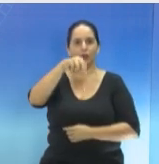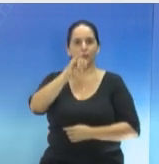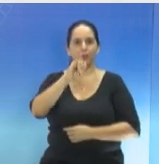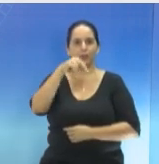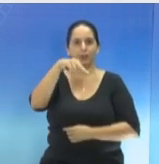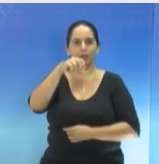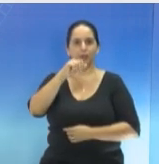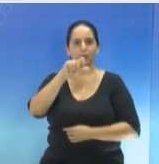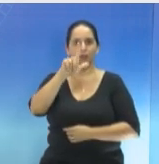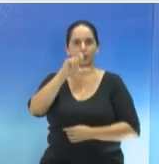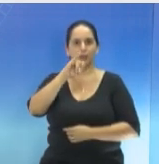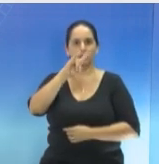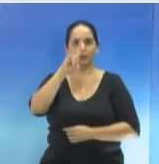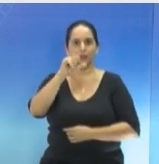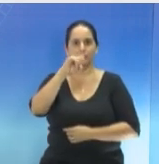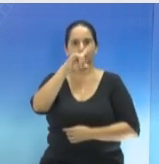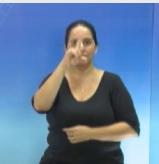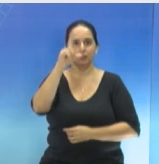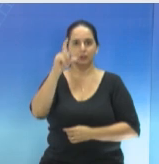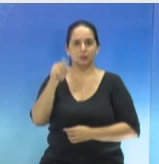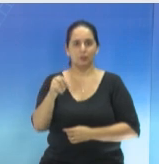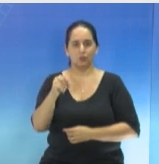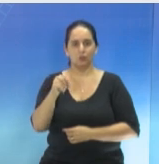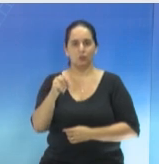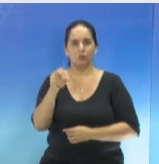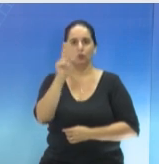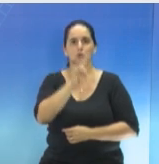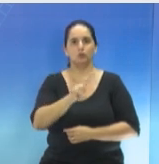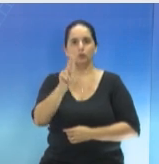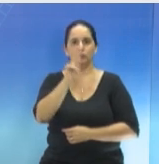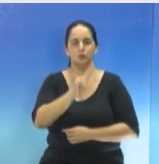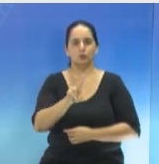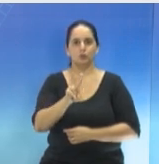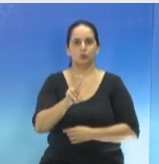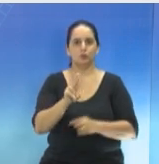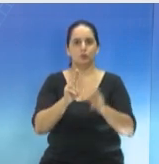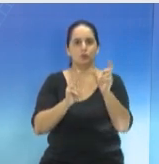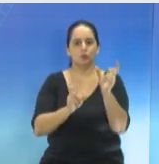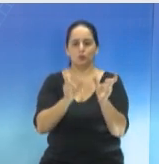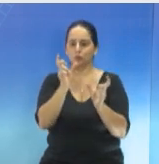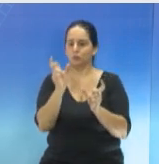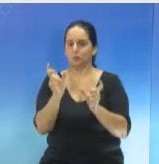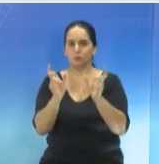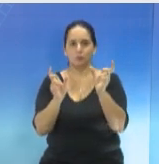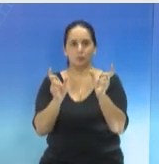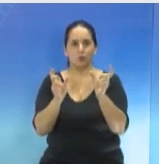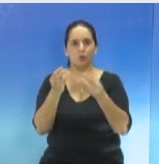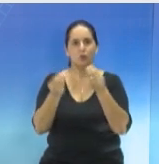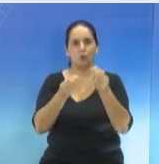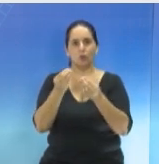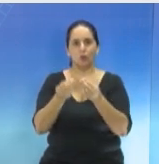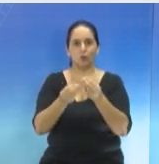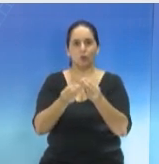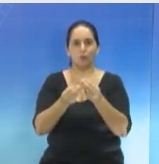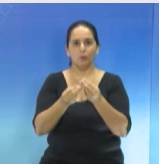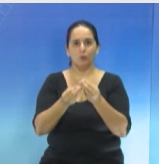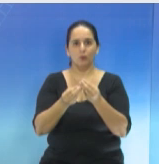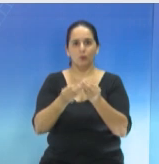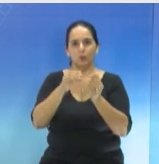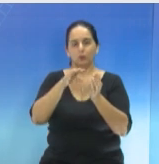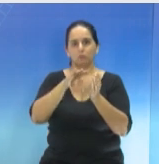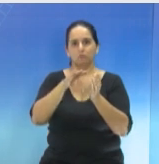nominalização produzida por meio de processos derivacionais na formação de palavras, como inferiorização